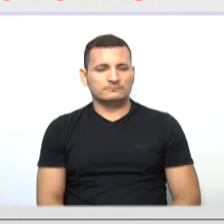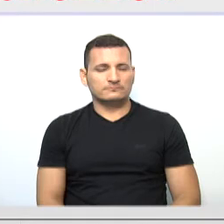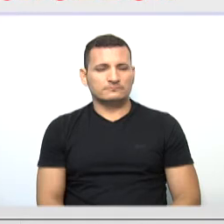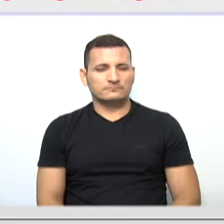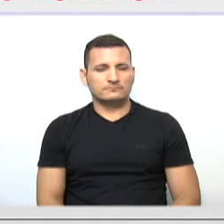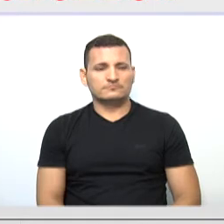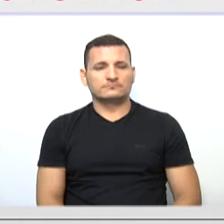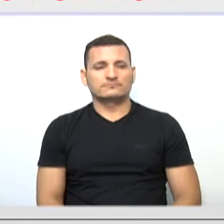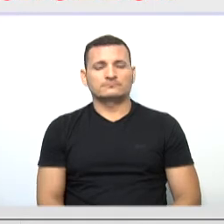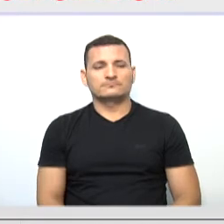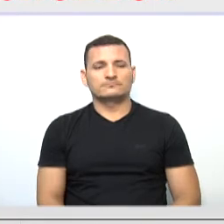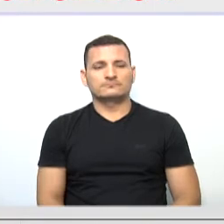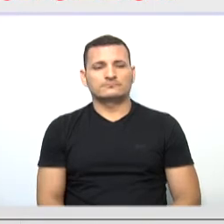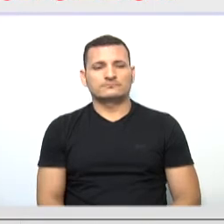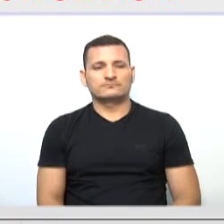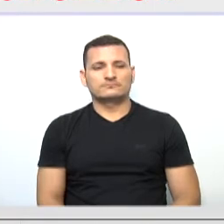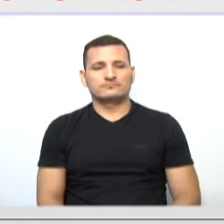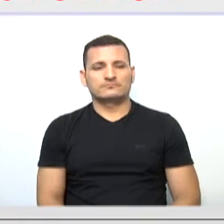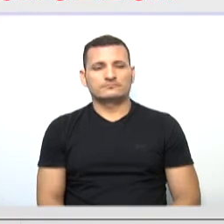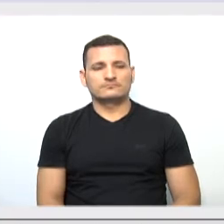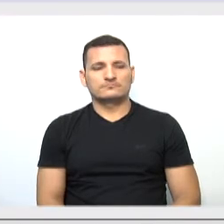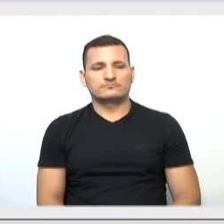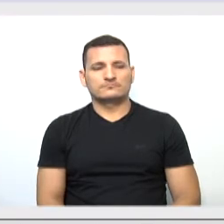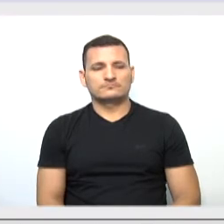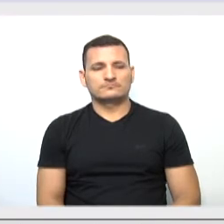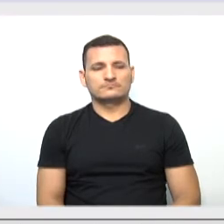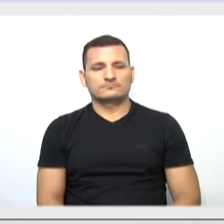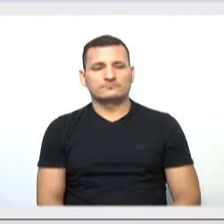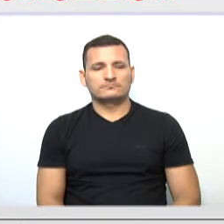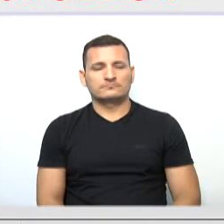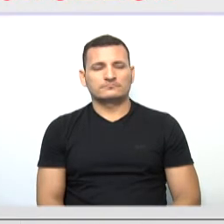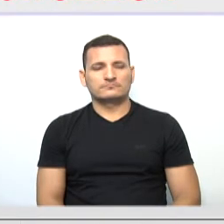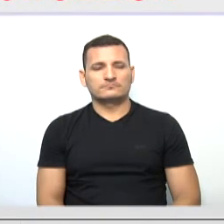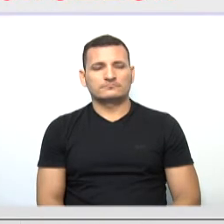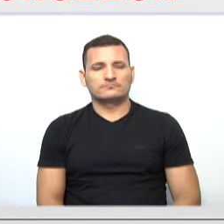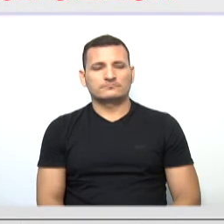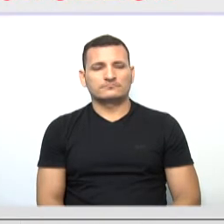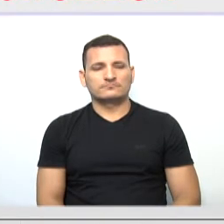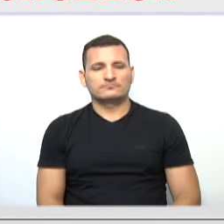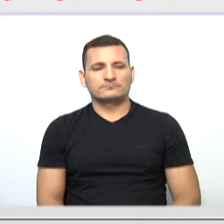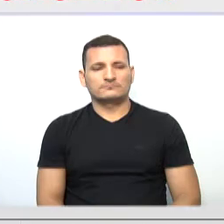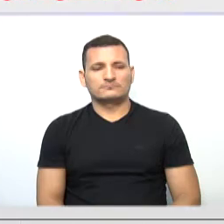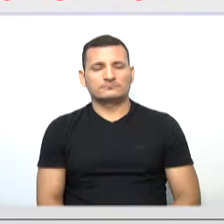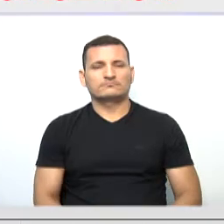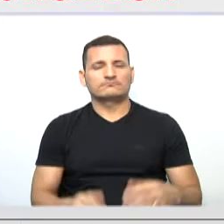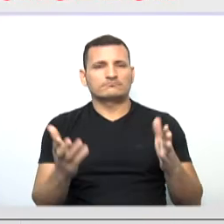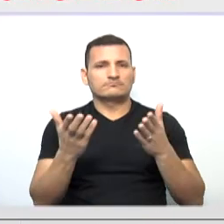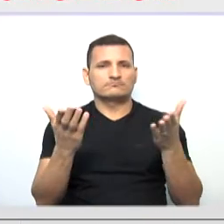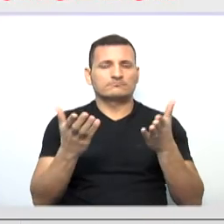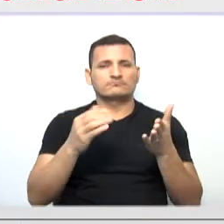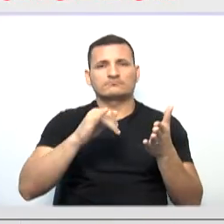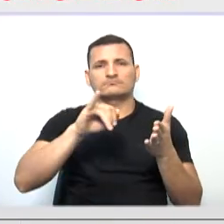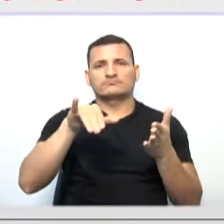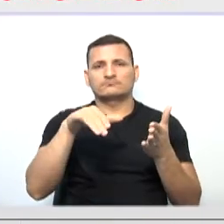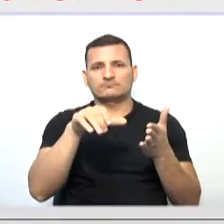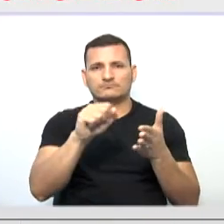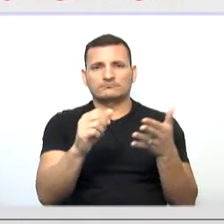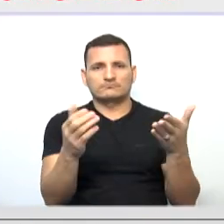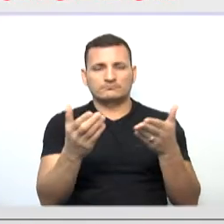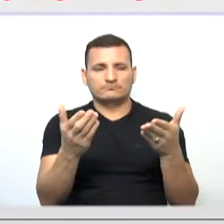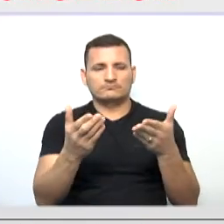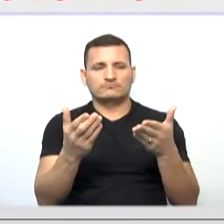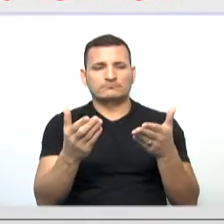criar o arquivo em a nossa função em JavaScript,